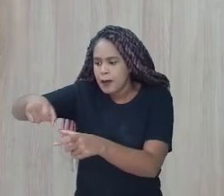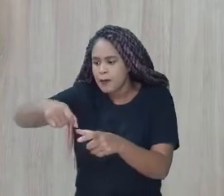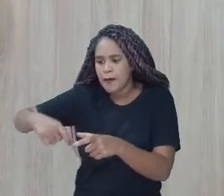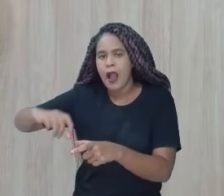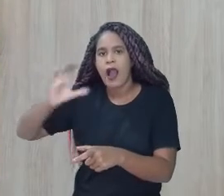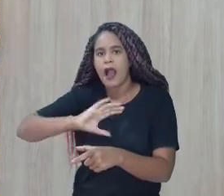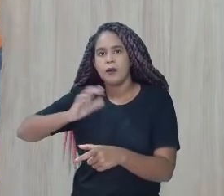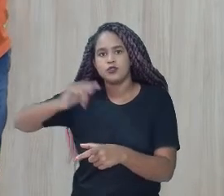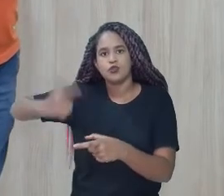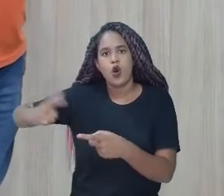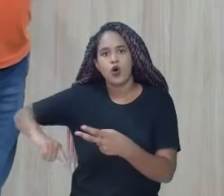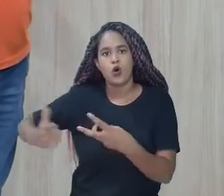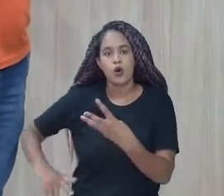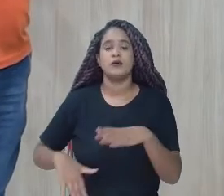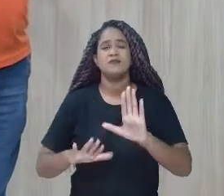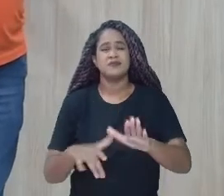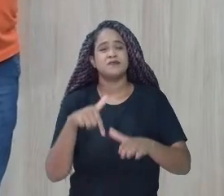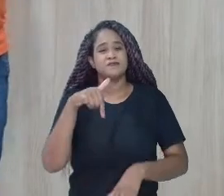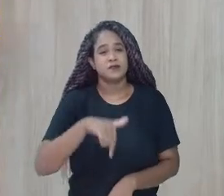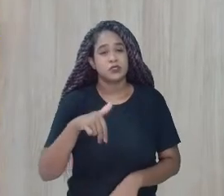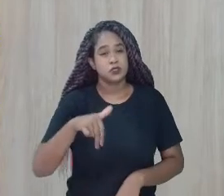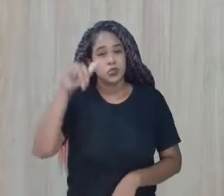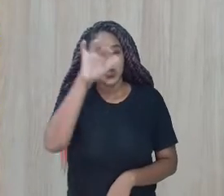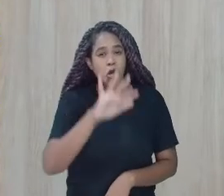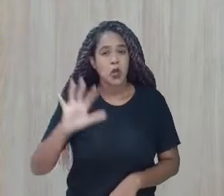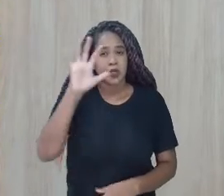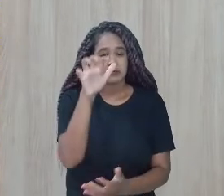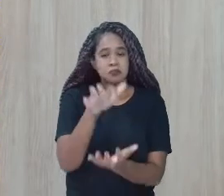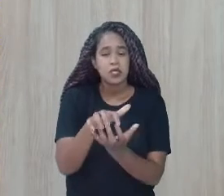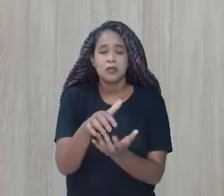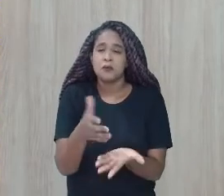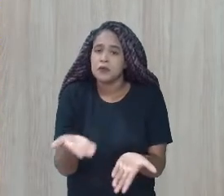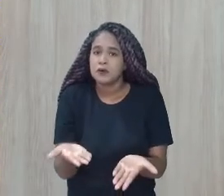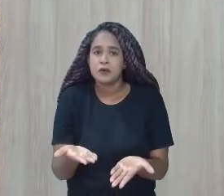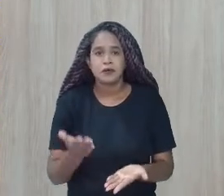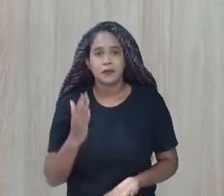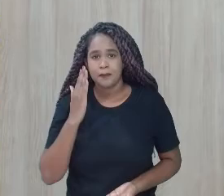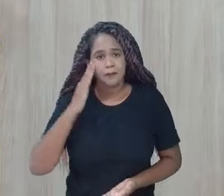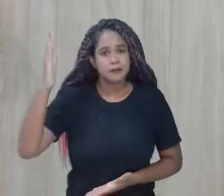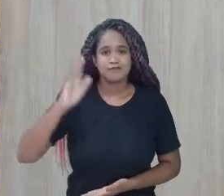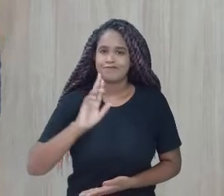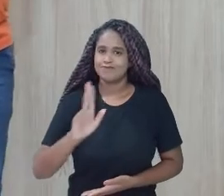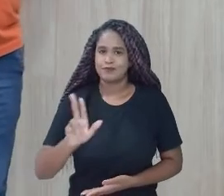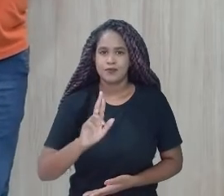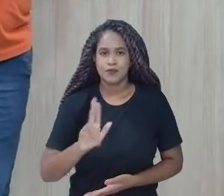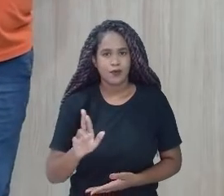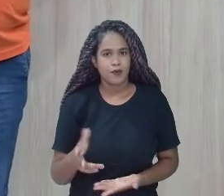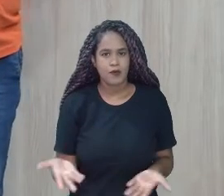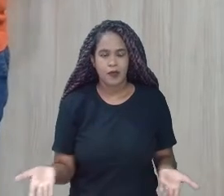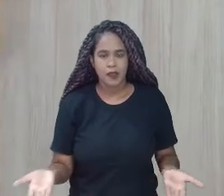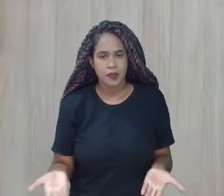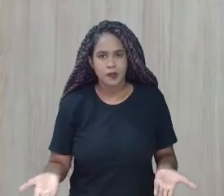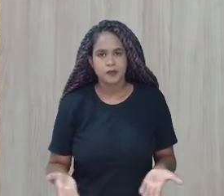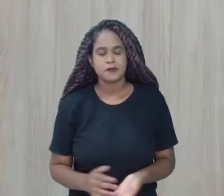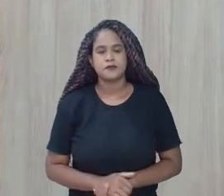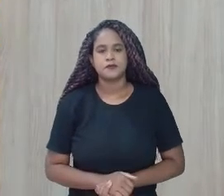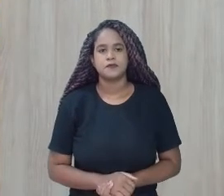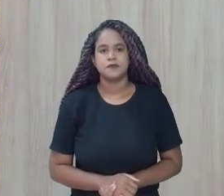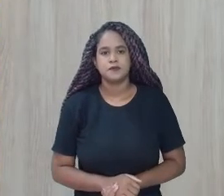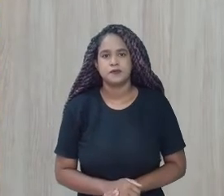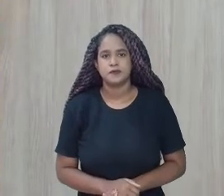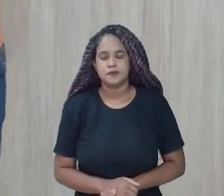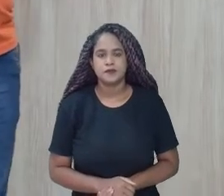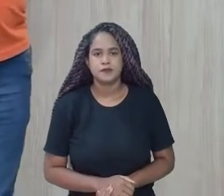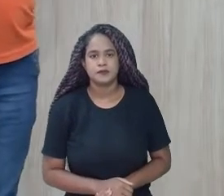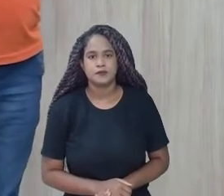rápido. Mas aqui no Nordeste, né, o Pernambuco perdeu o status de maior produtor de cana-de-açúcar,